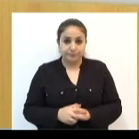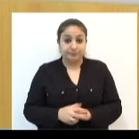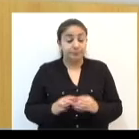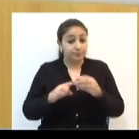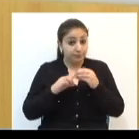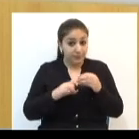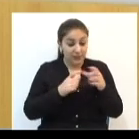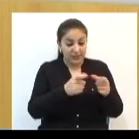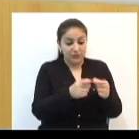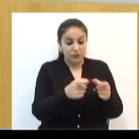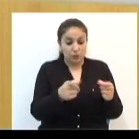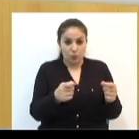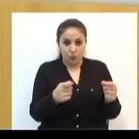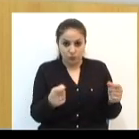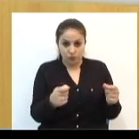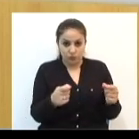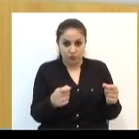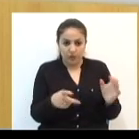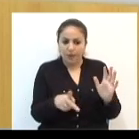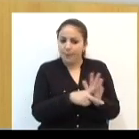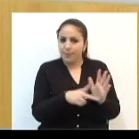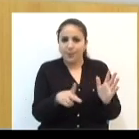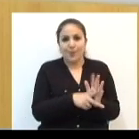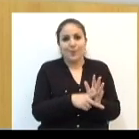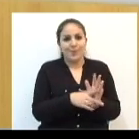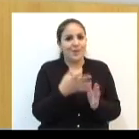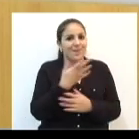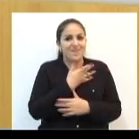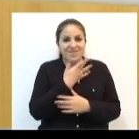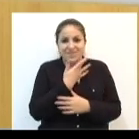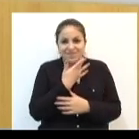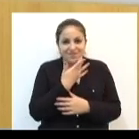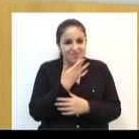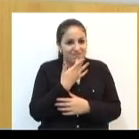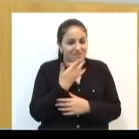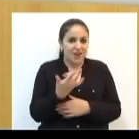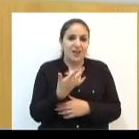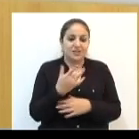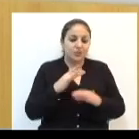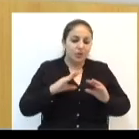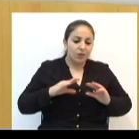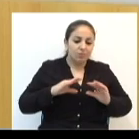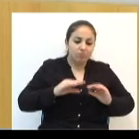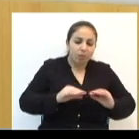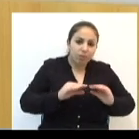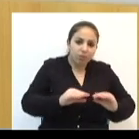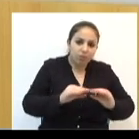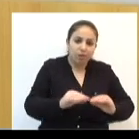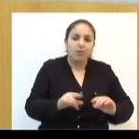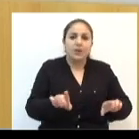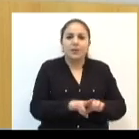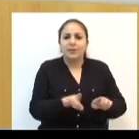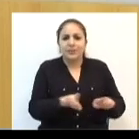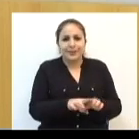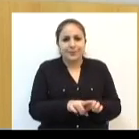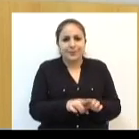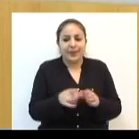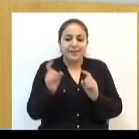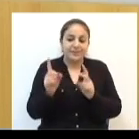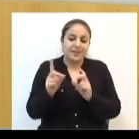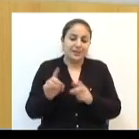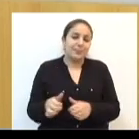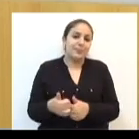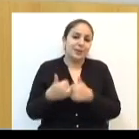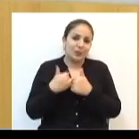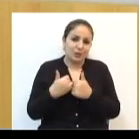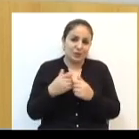Principalmente a soja, que é uma cultura que deixa uma margem, é fácil de conduzir, mais fácil de conduzir, e deixa uma margem de lucro melhor para o agricultor,